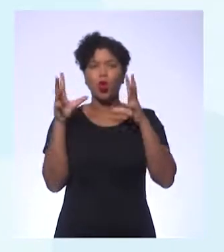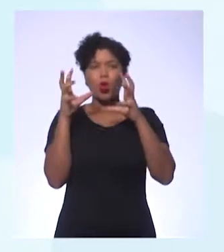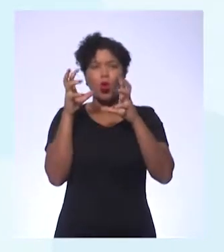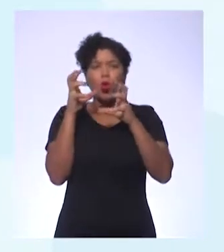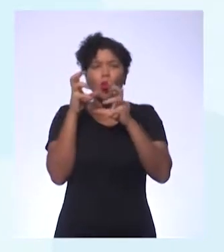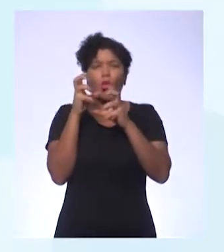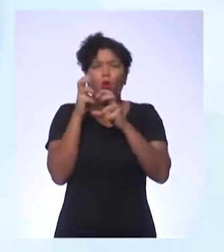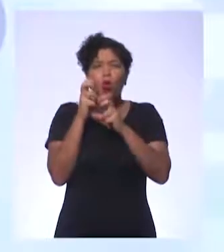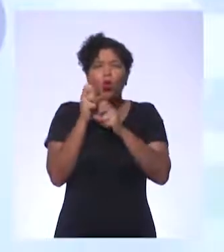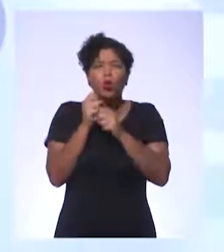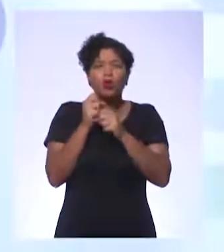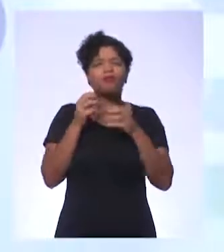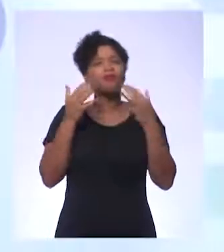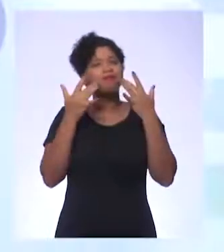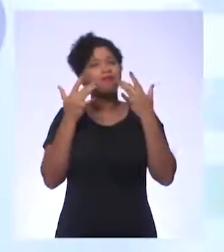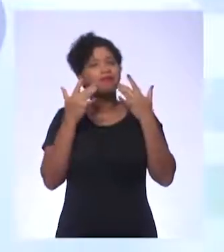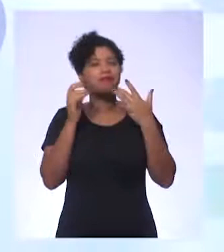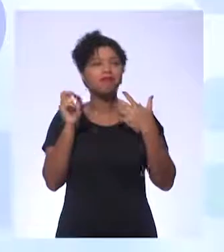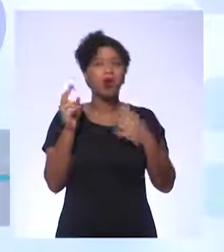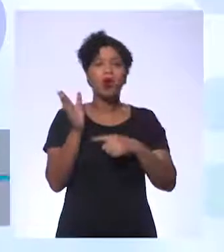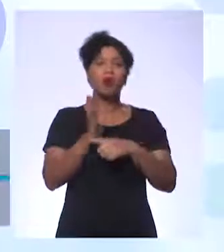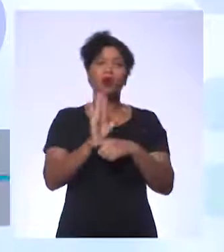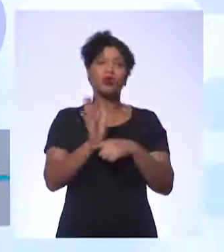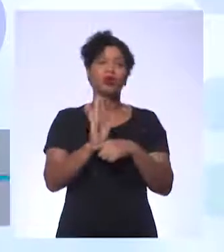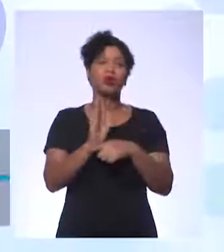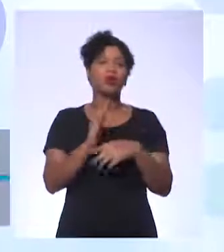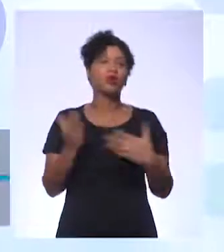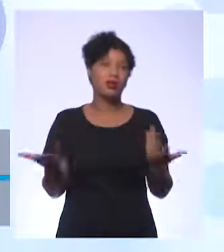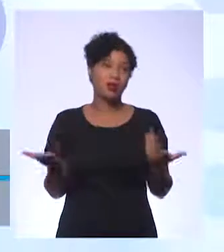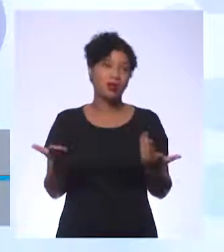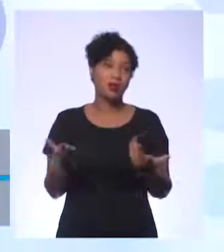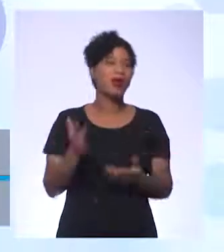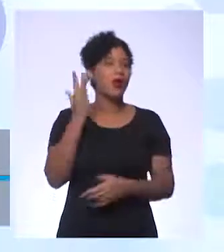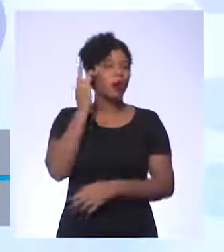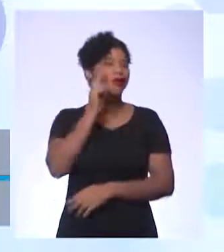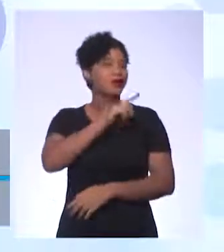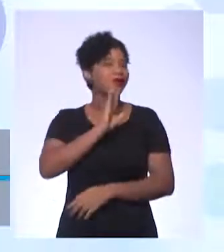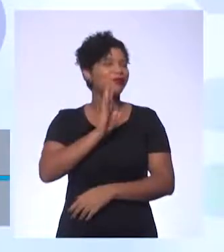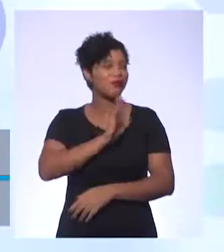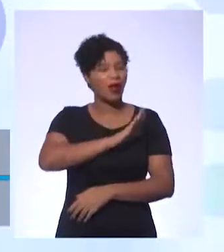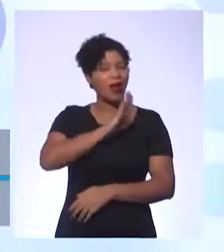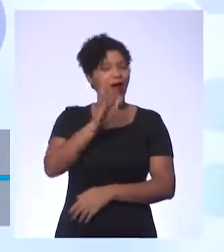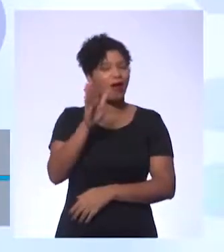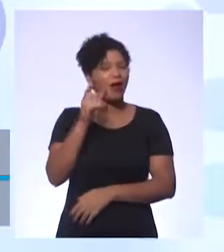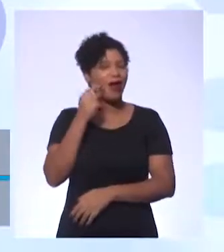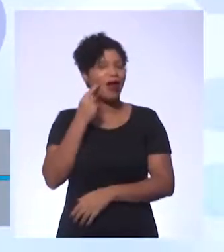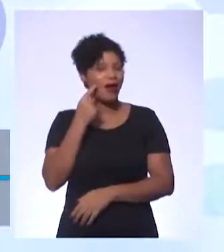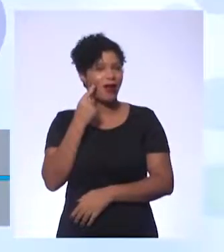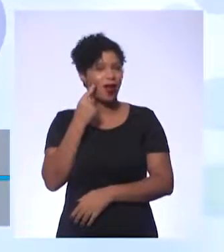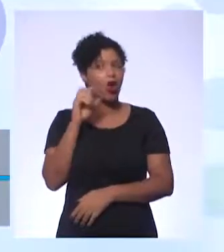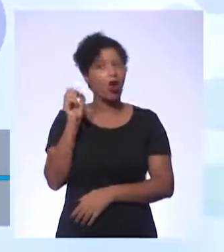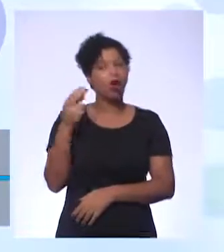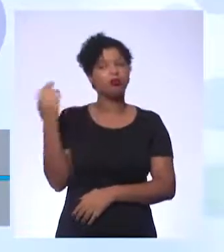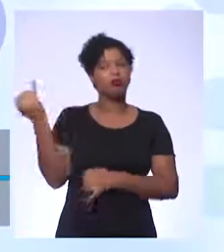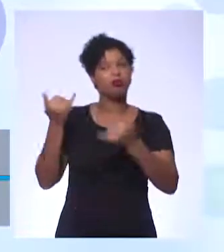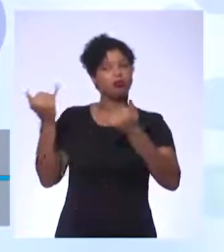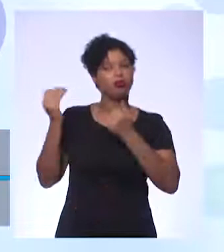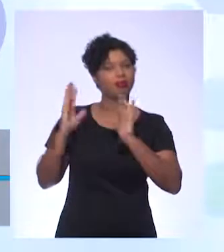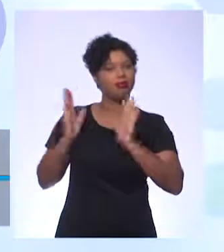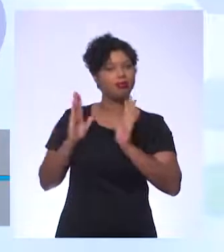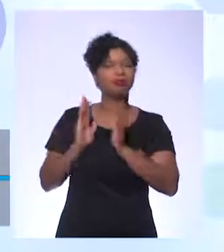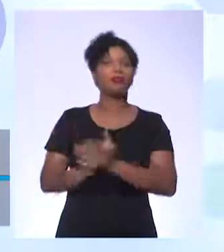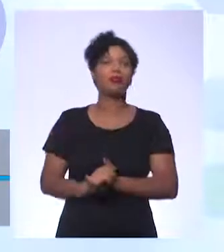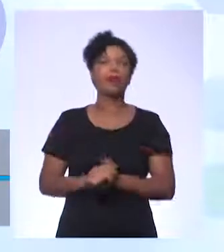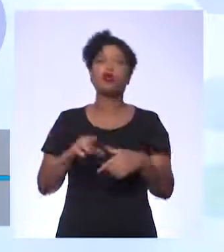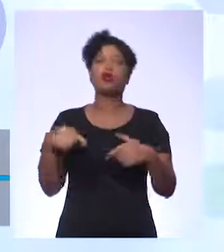algo nesse contexto aí. E provavelmente algum desses contextos vocês já foram, já ouviram, pelo menos falar. Tá? Então, é nesse